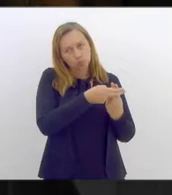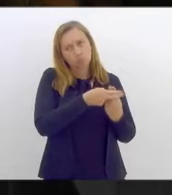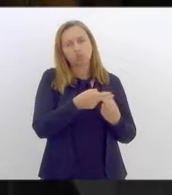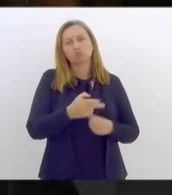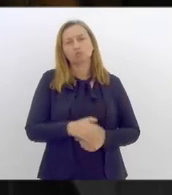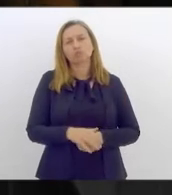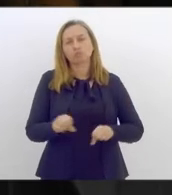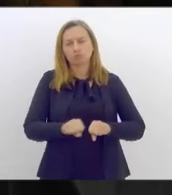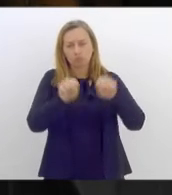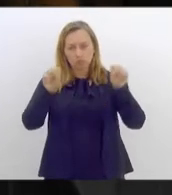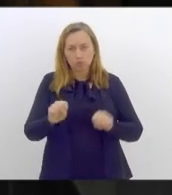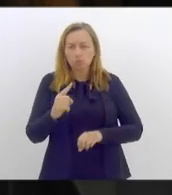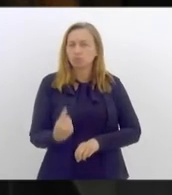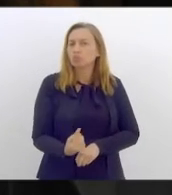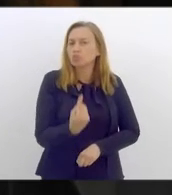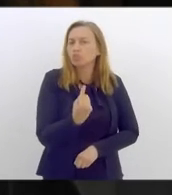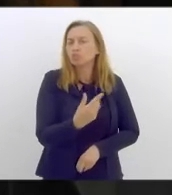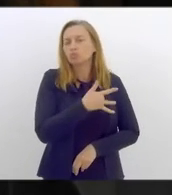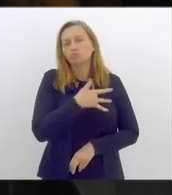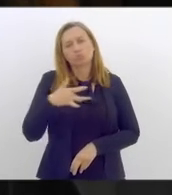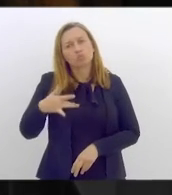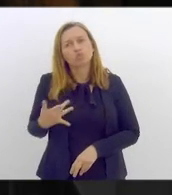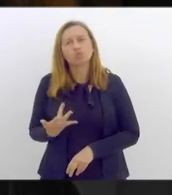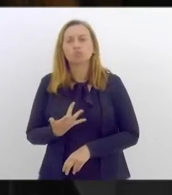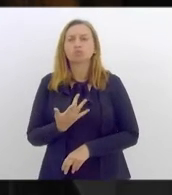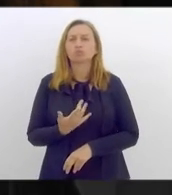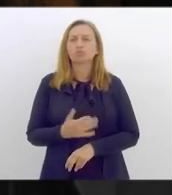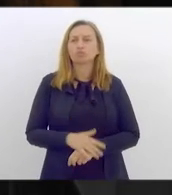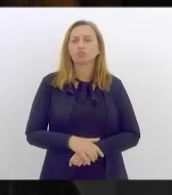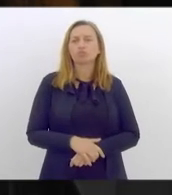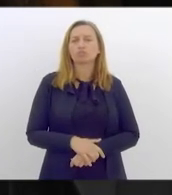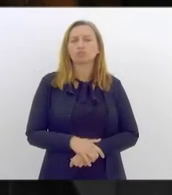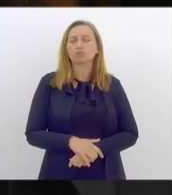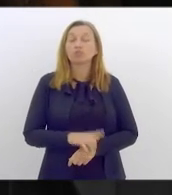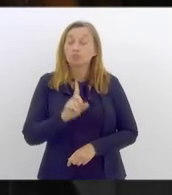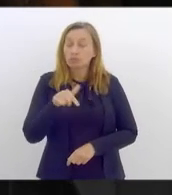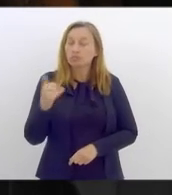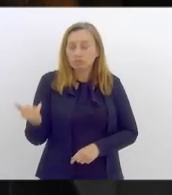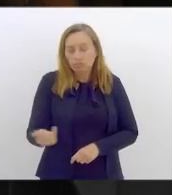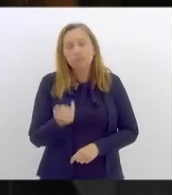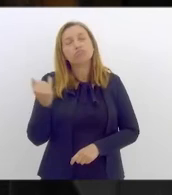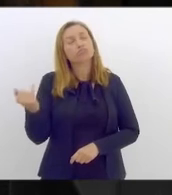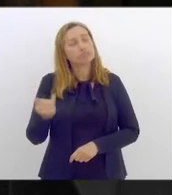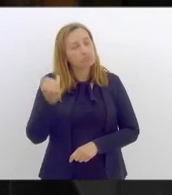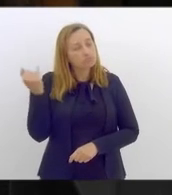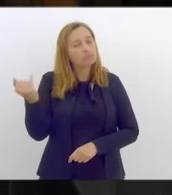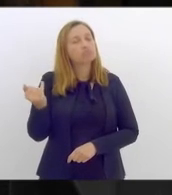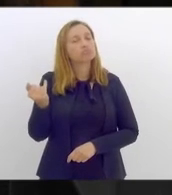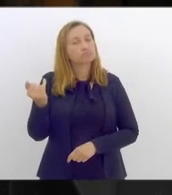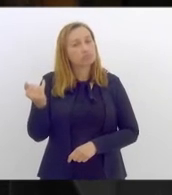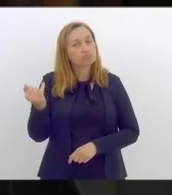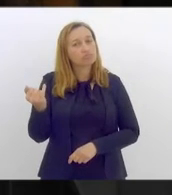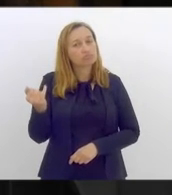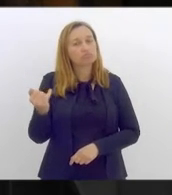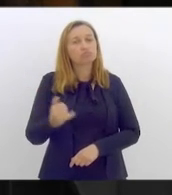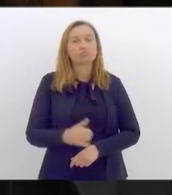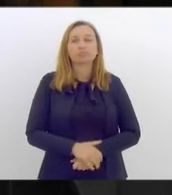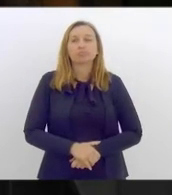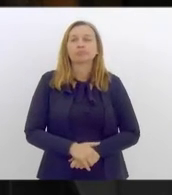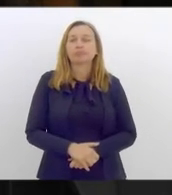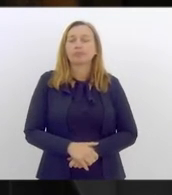Sistema Único de Saúde é uma alavanca importantíssima para atender